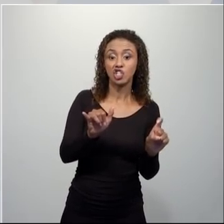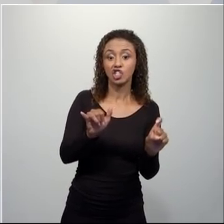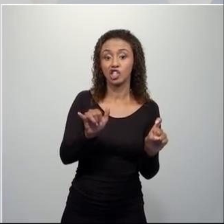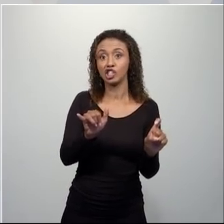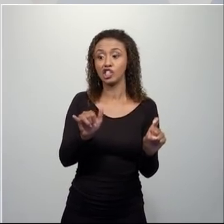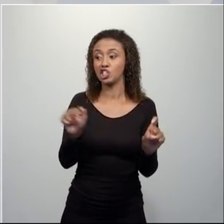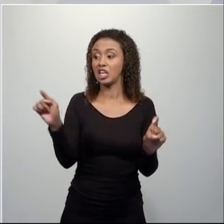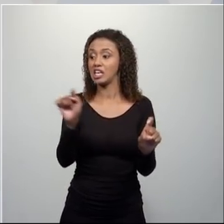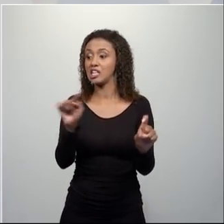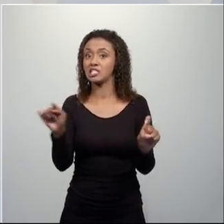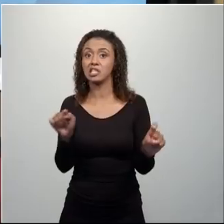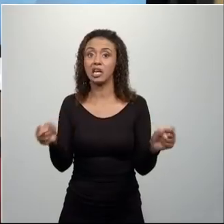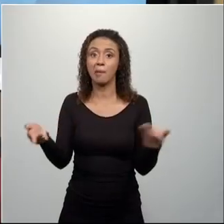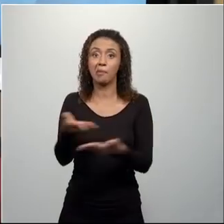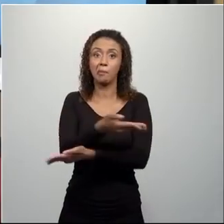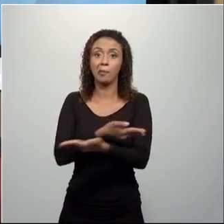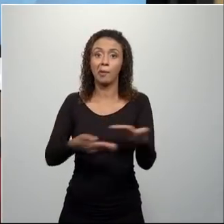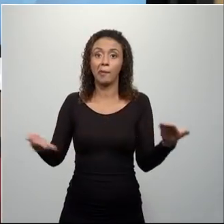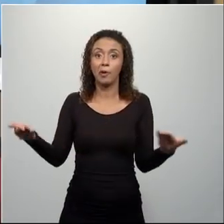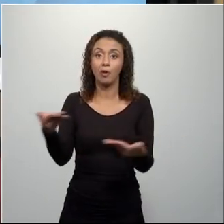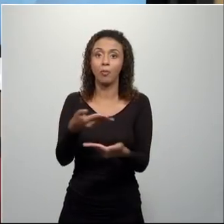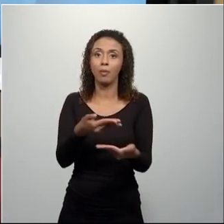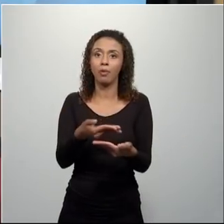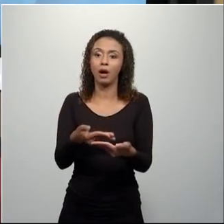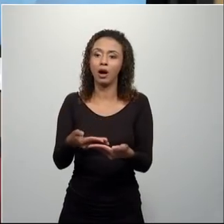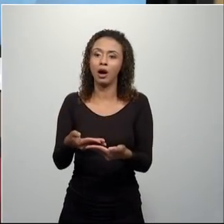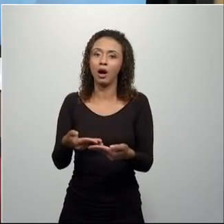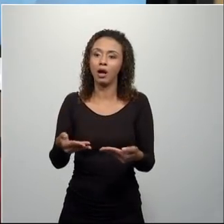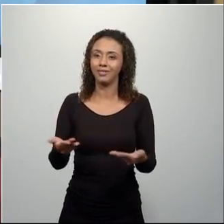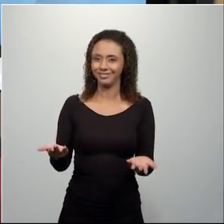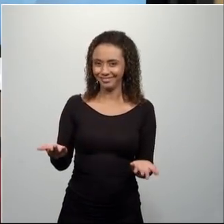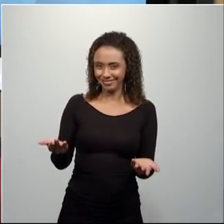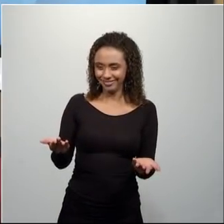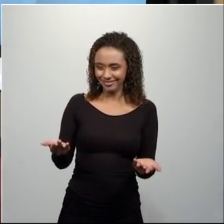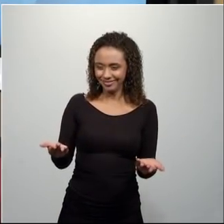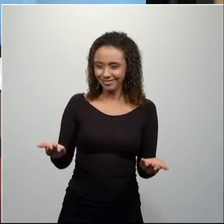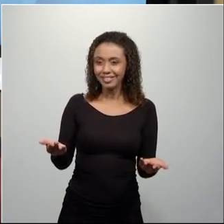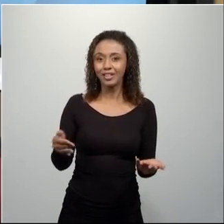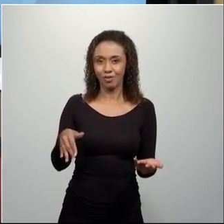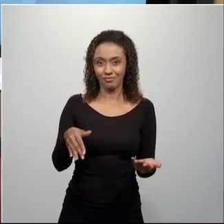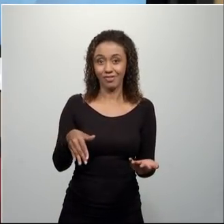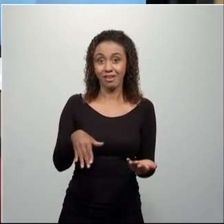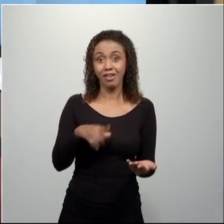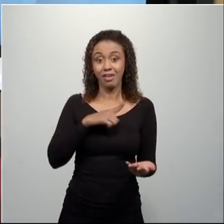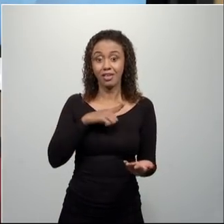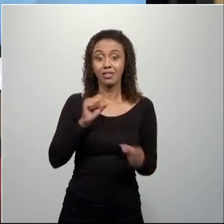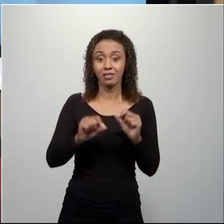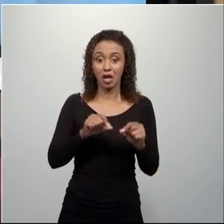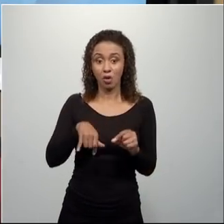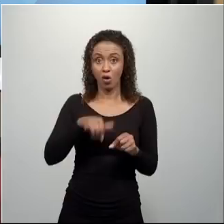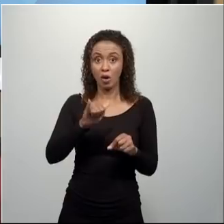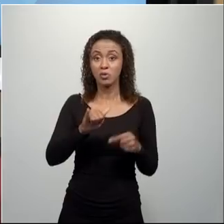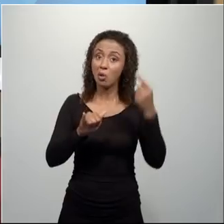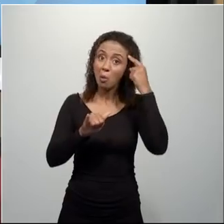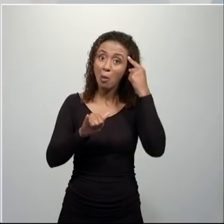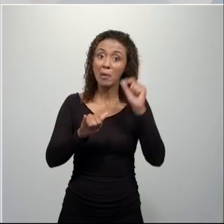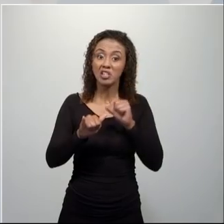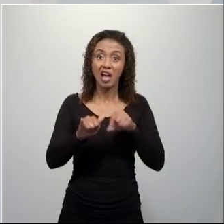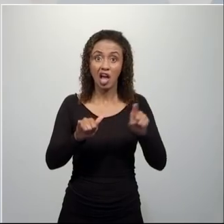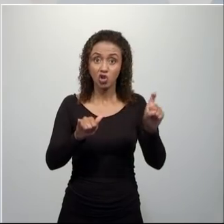e um servidor e obviamente todo mundo que entra nessa rede vira um proxy então vim esse usuário